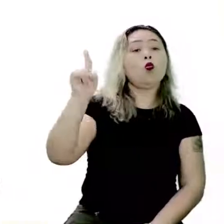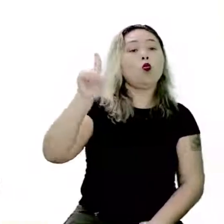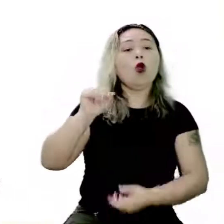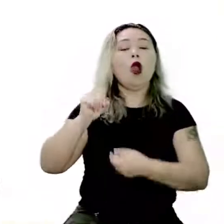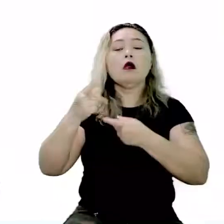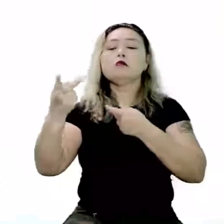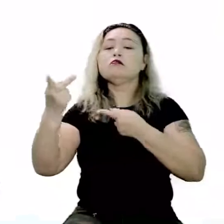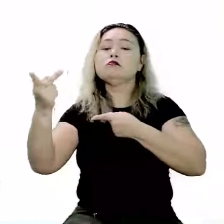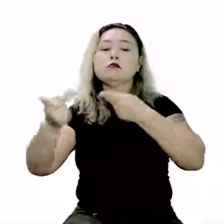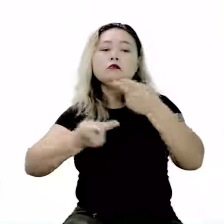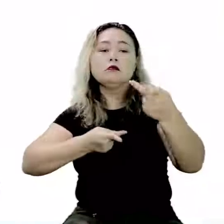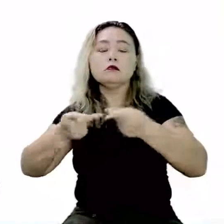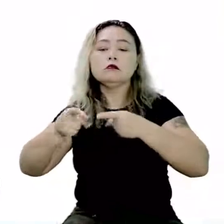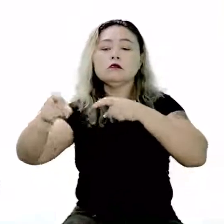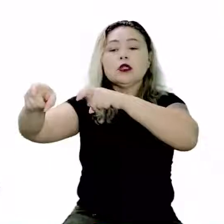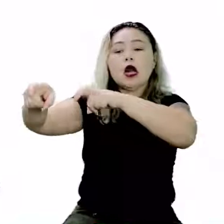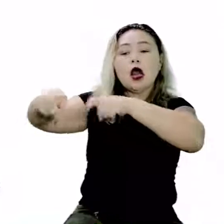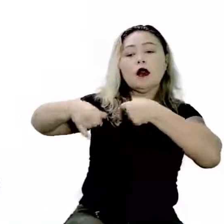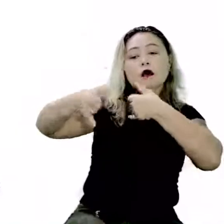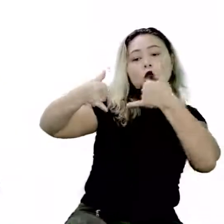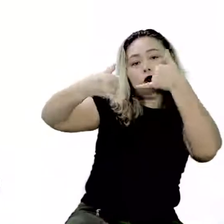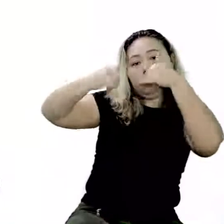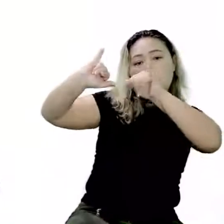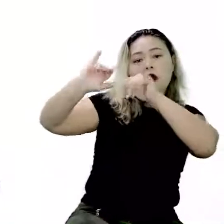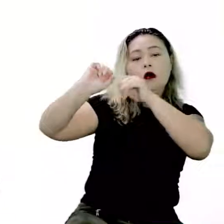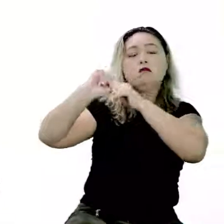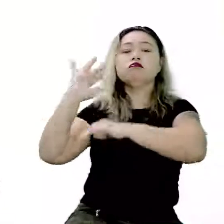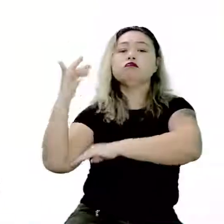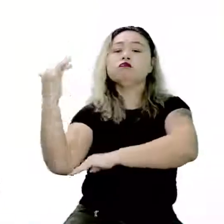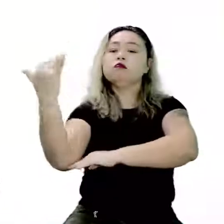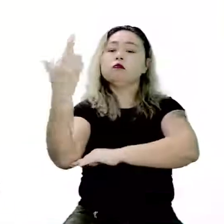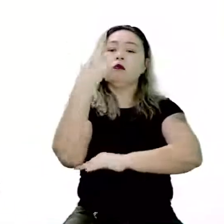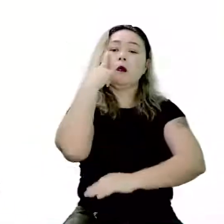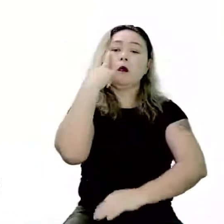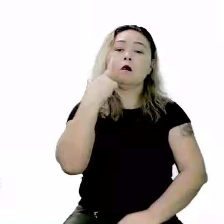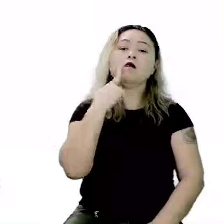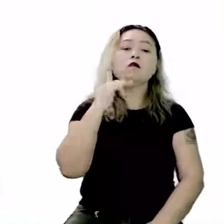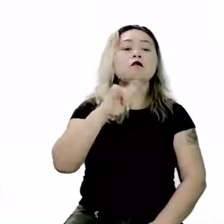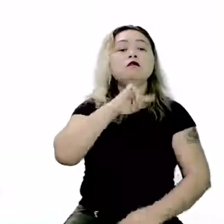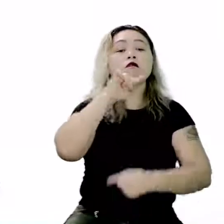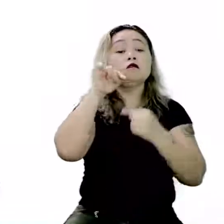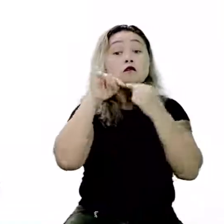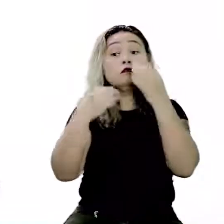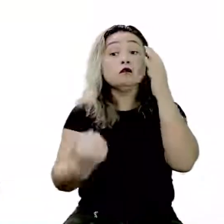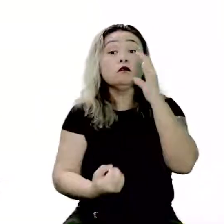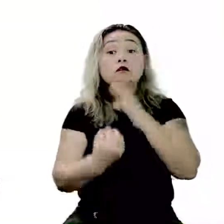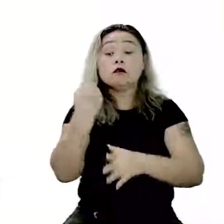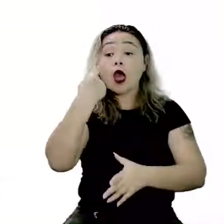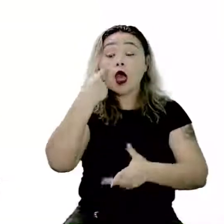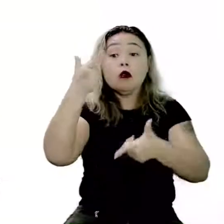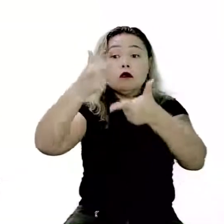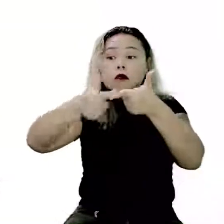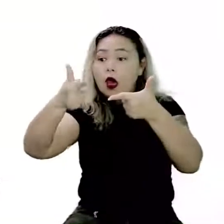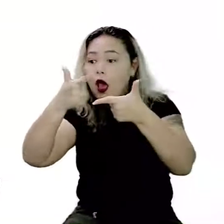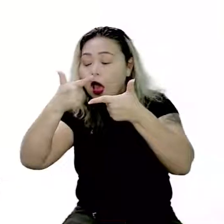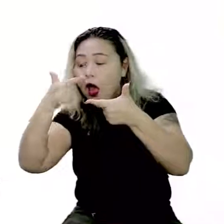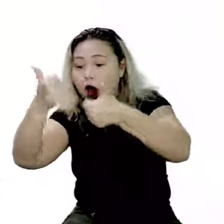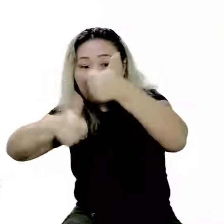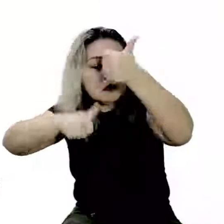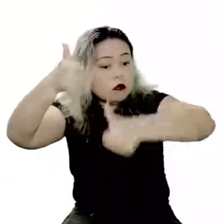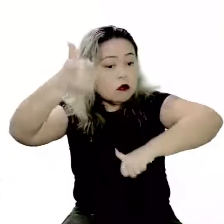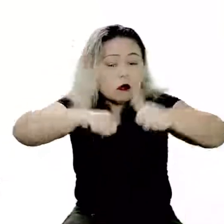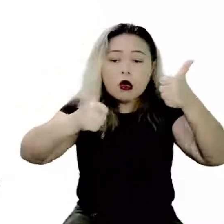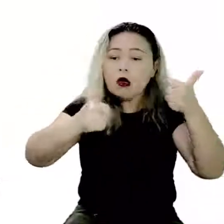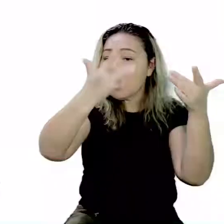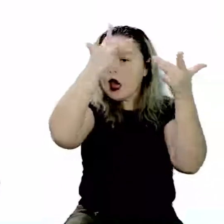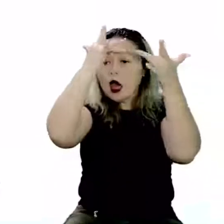e Florestal de Rondônia teve sua origem na identificação dos problemas no processo de